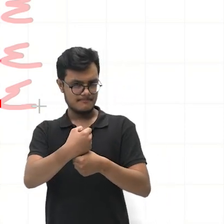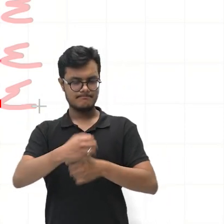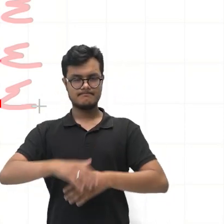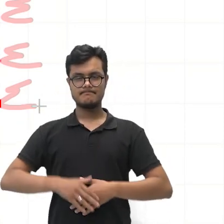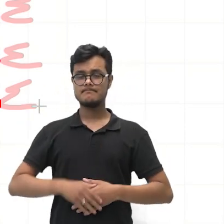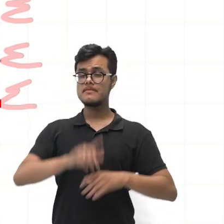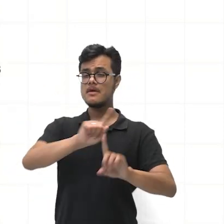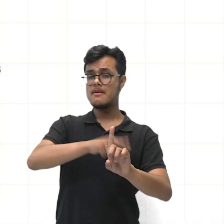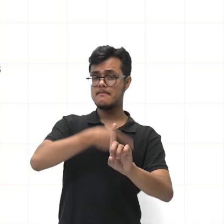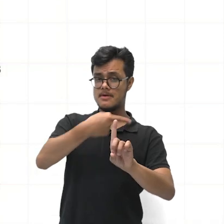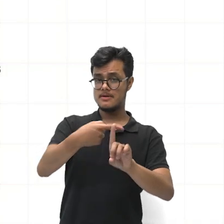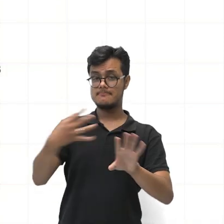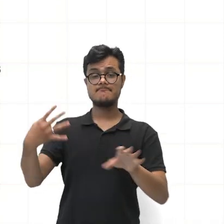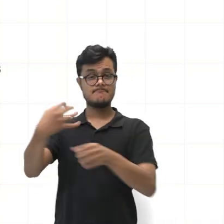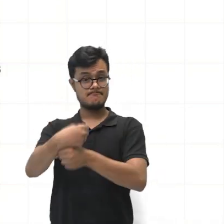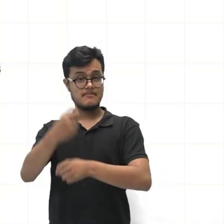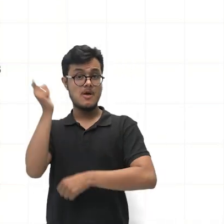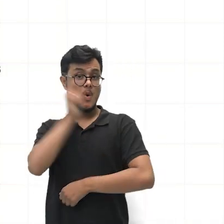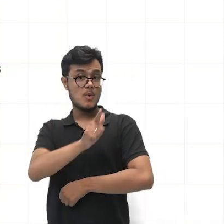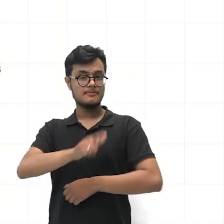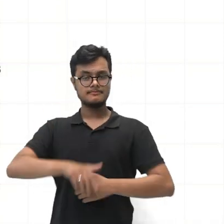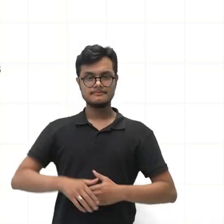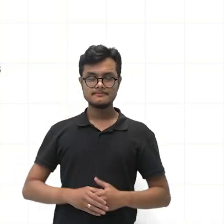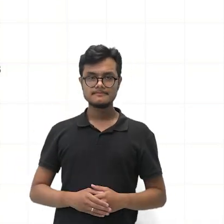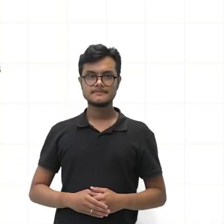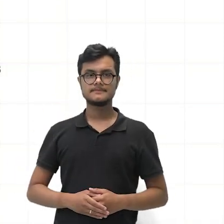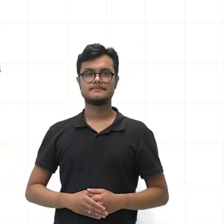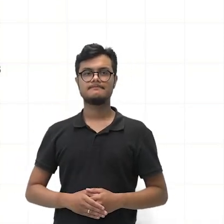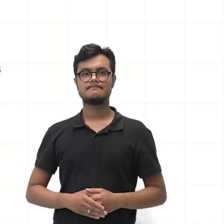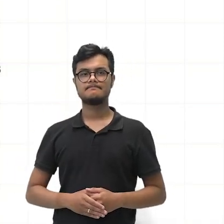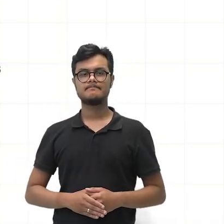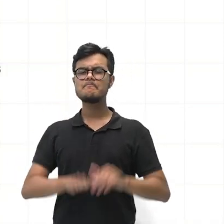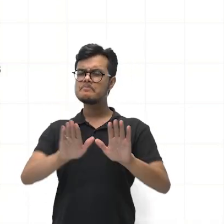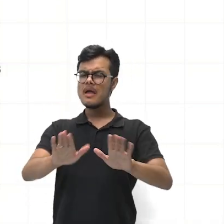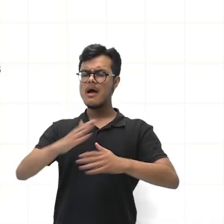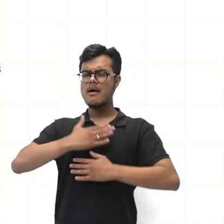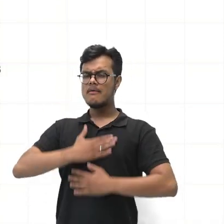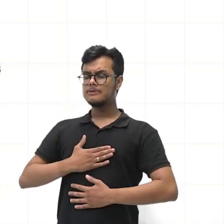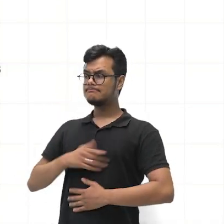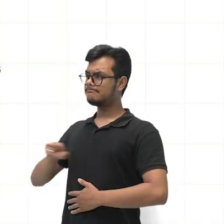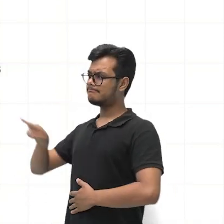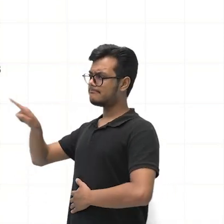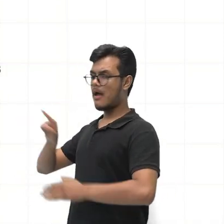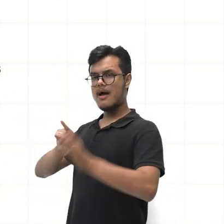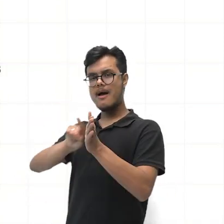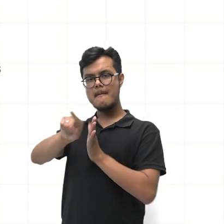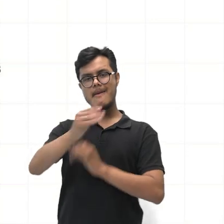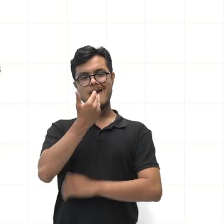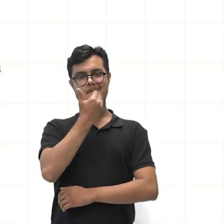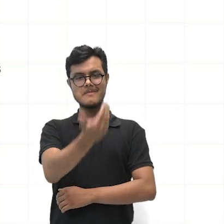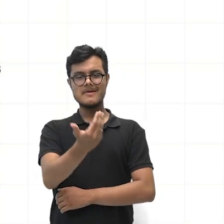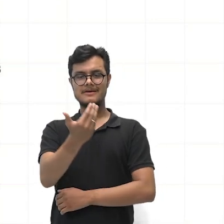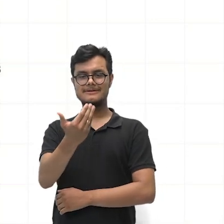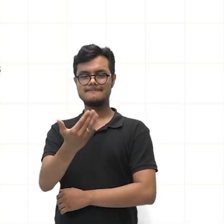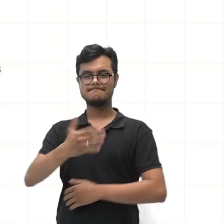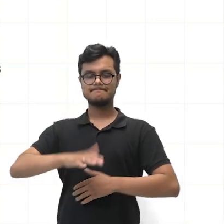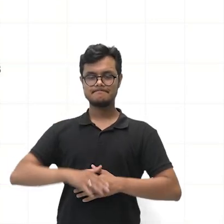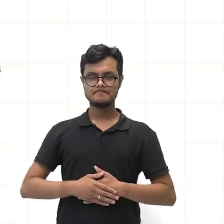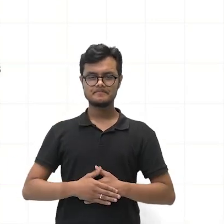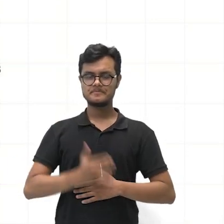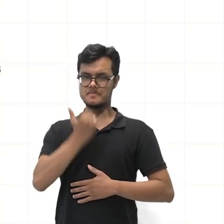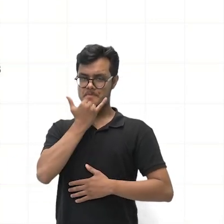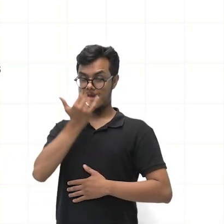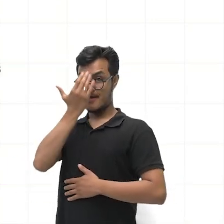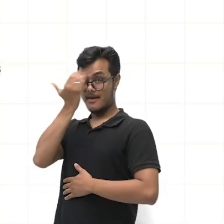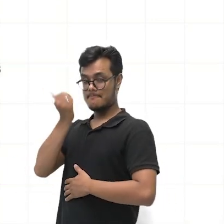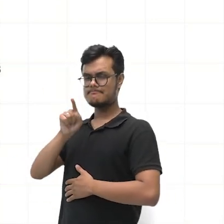de números decimais. Então, olha lá. Ah, mas aqui ainda tem o o comando da questão, perdão, eu havia esquecido isso daqui.